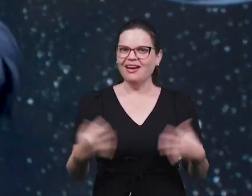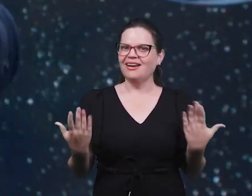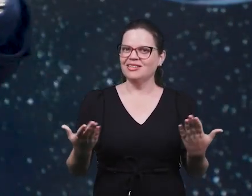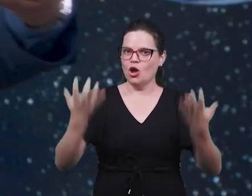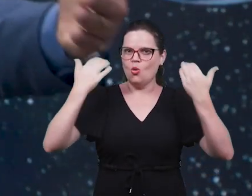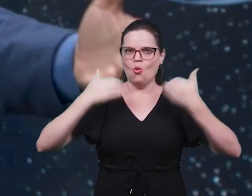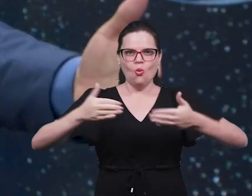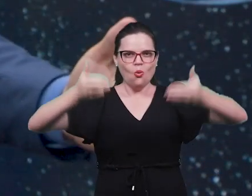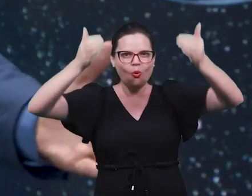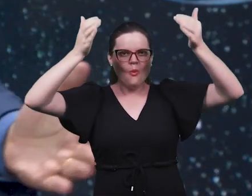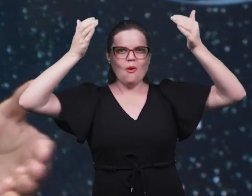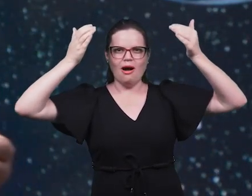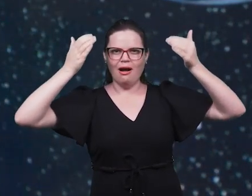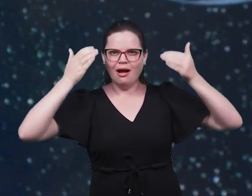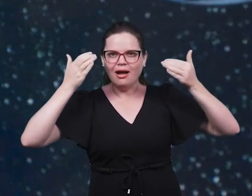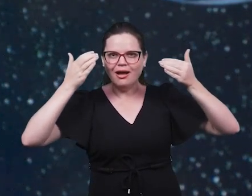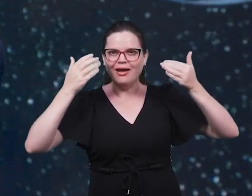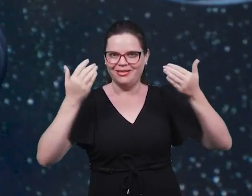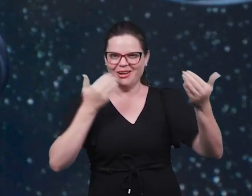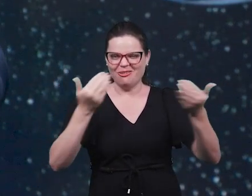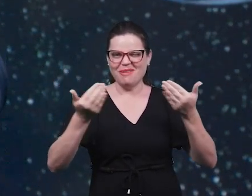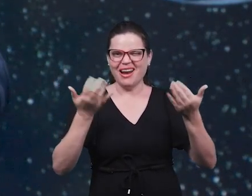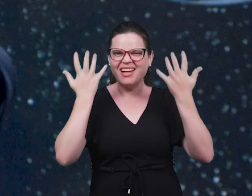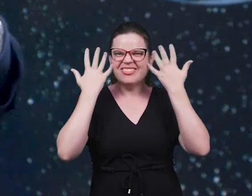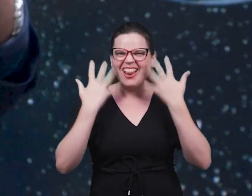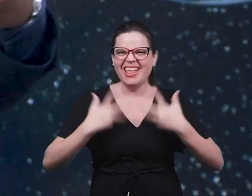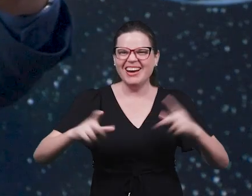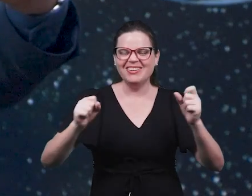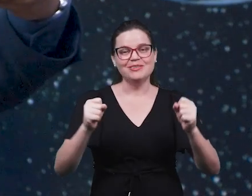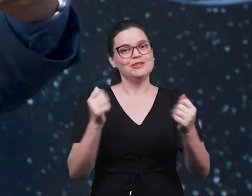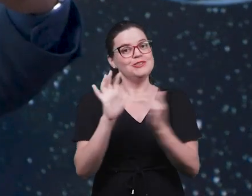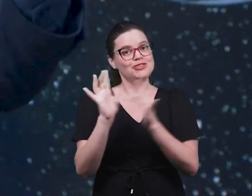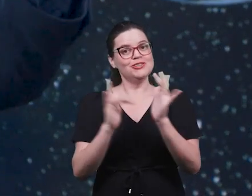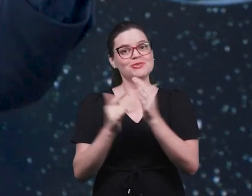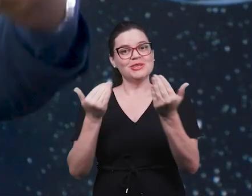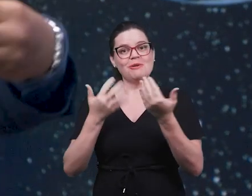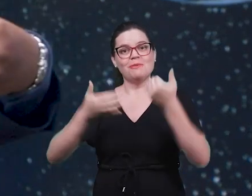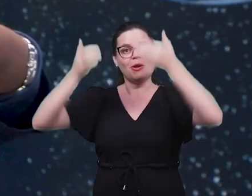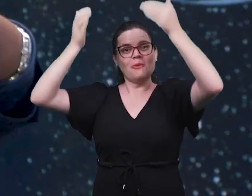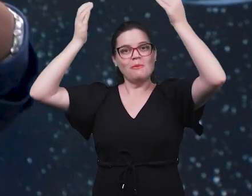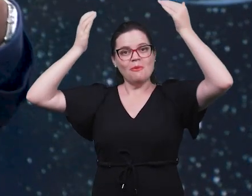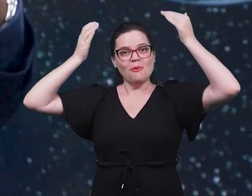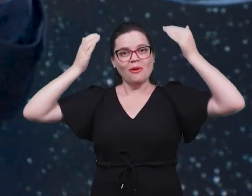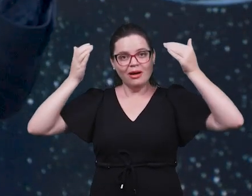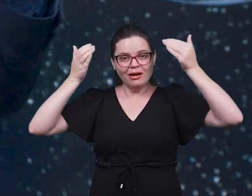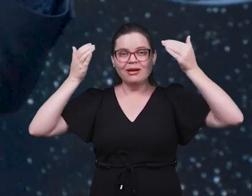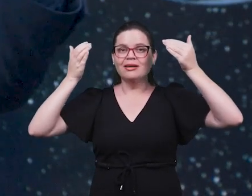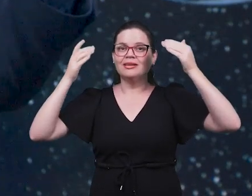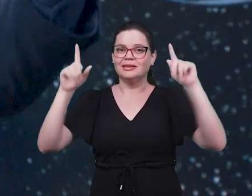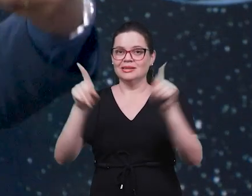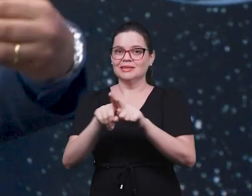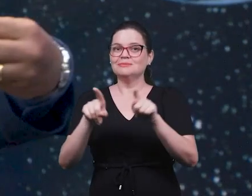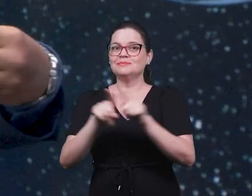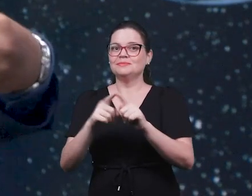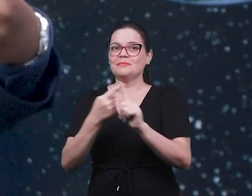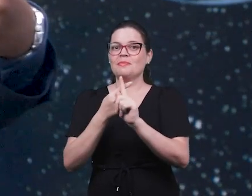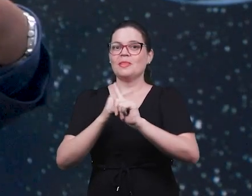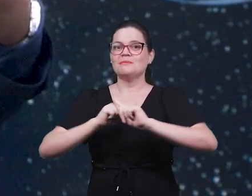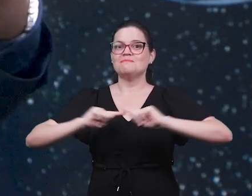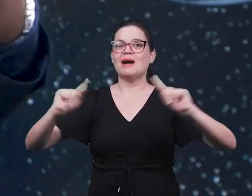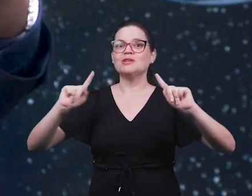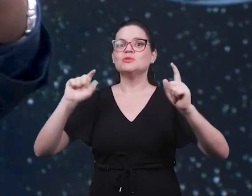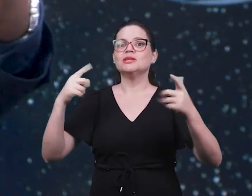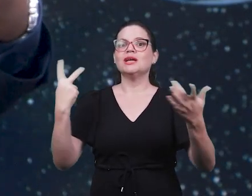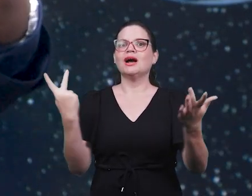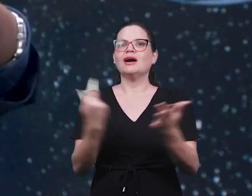né? o dominador. Autoridade, né? Né? Jesus é esse. Ele desceu ao mais profundo e tomou